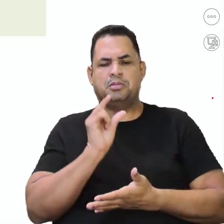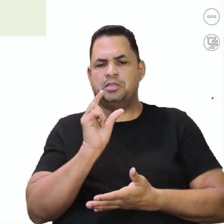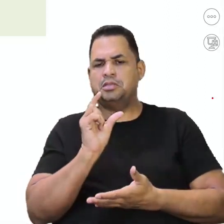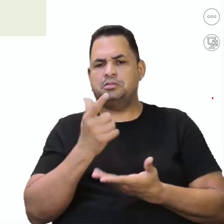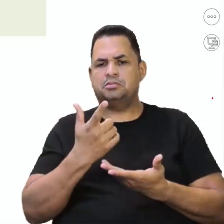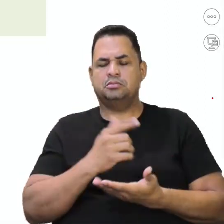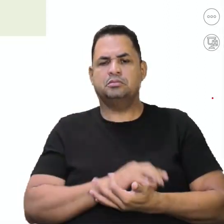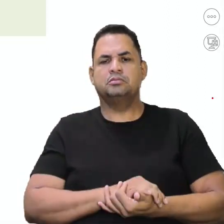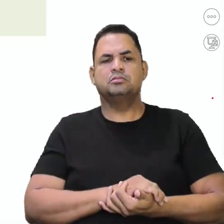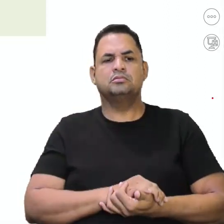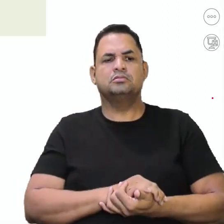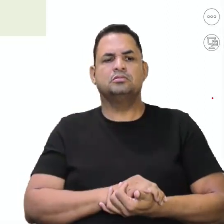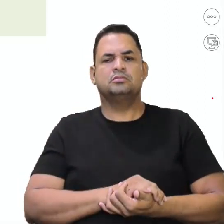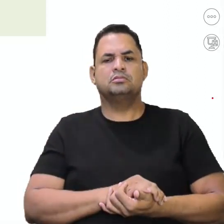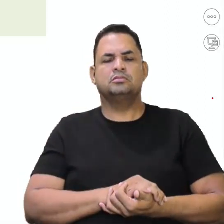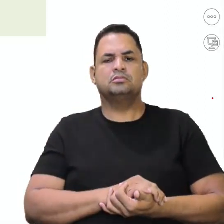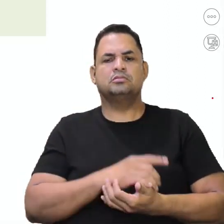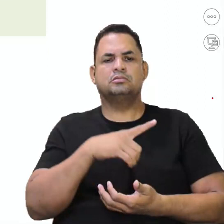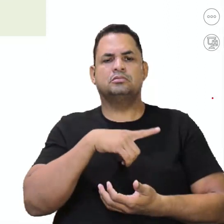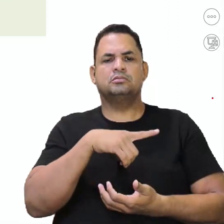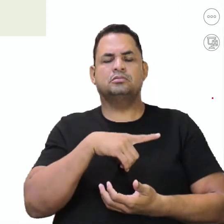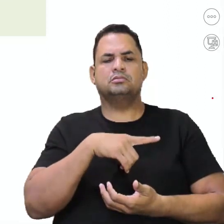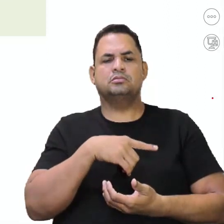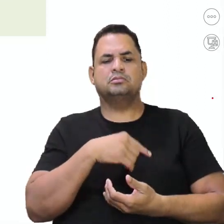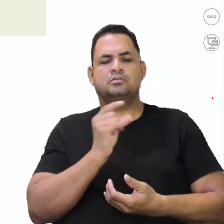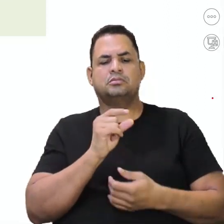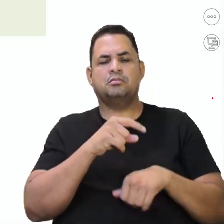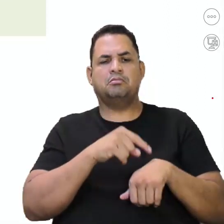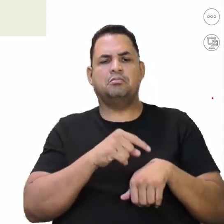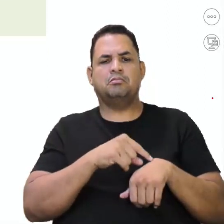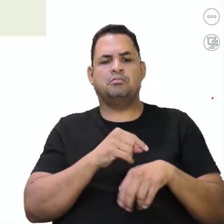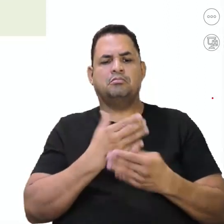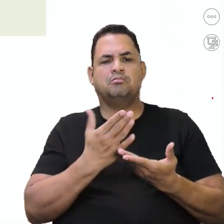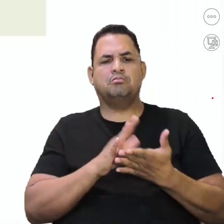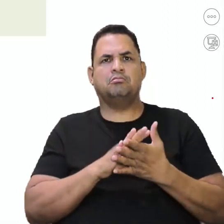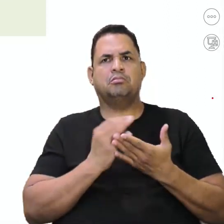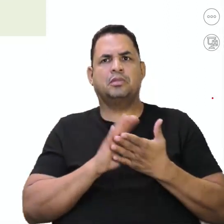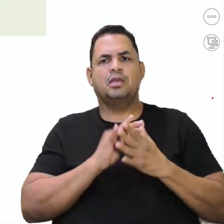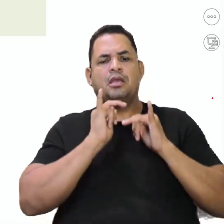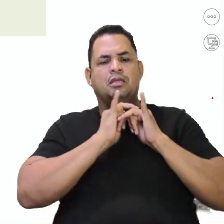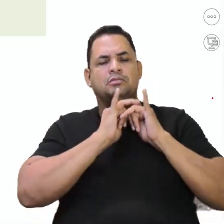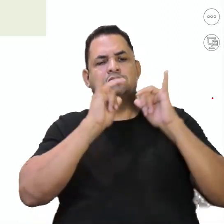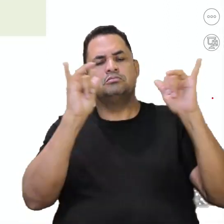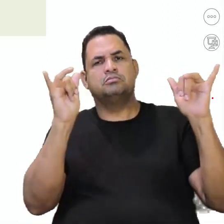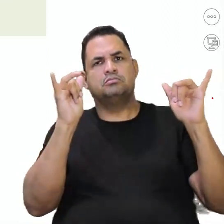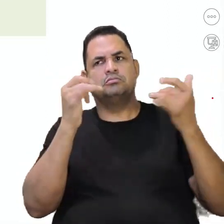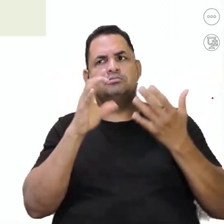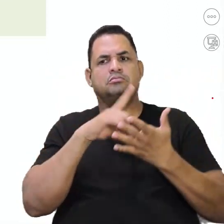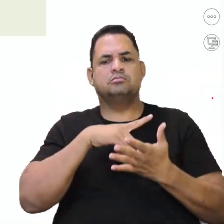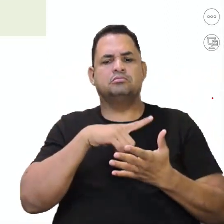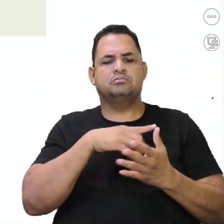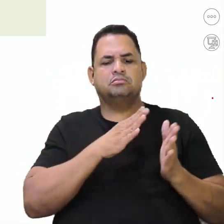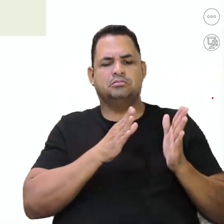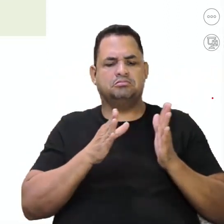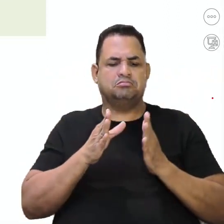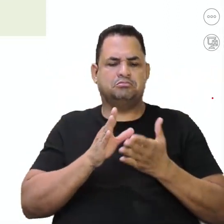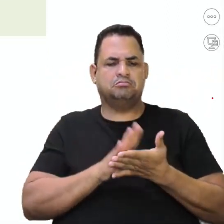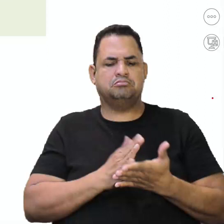pequeno, como eu acabei de falar. Ele tem um tempo de vida pequeno, porque ele é para anunciar uma coisa onde tem uma